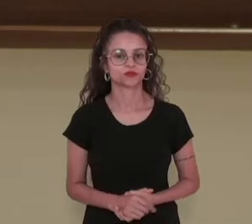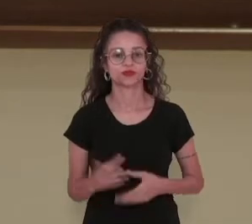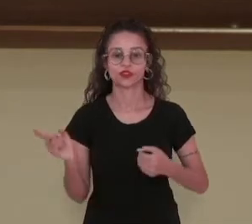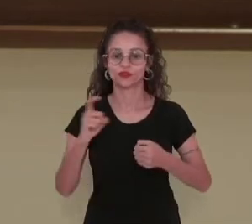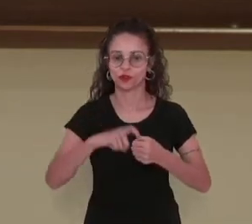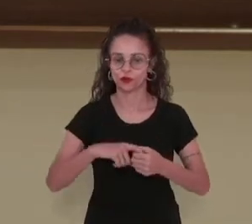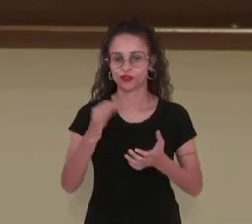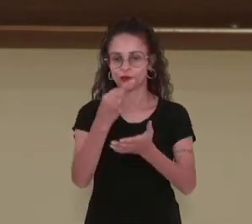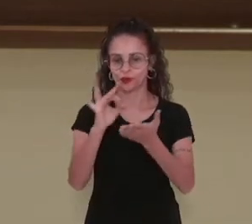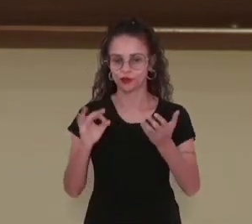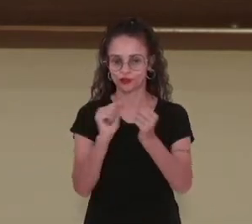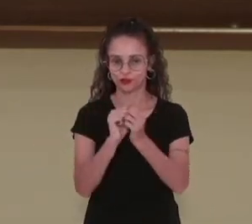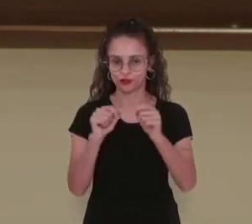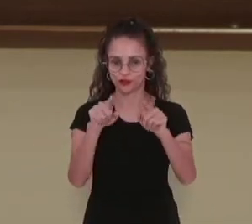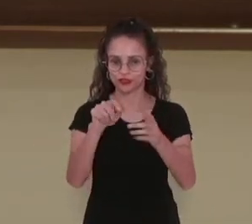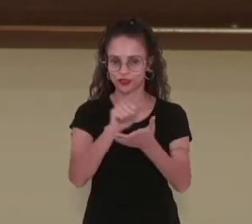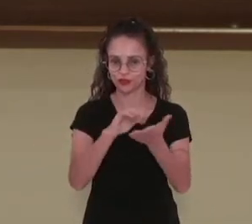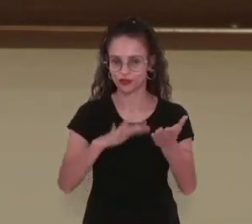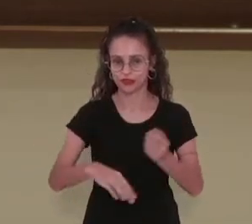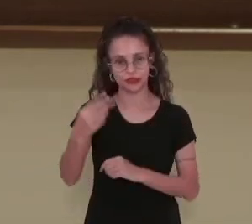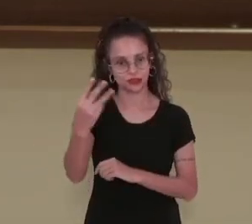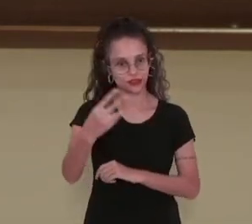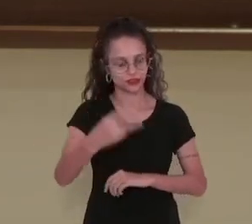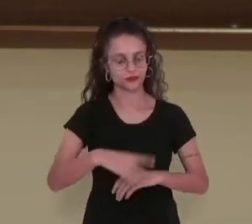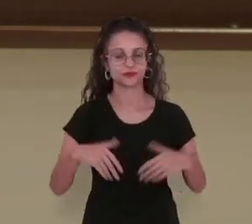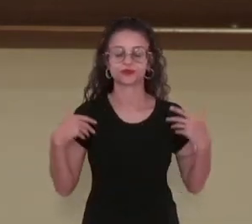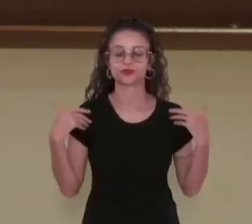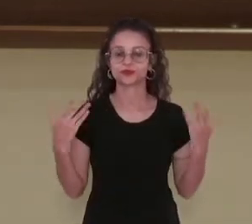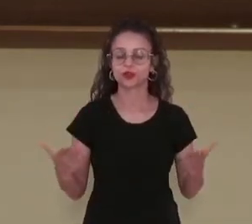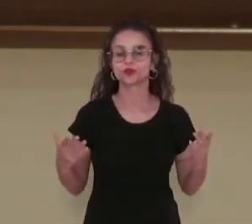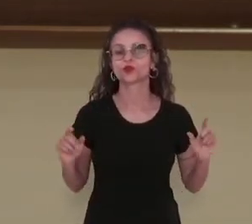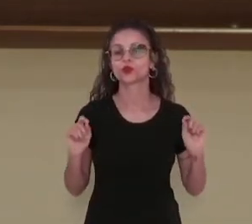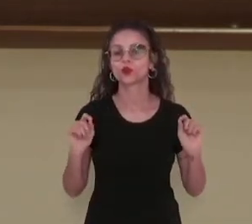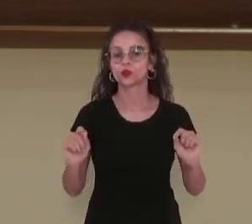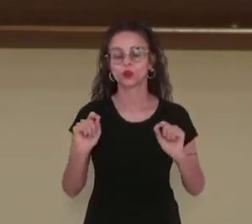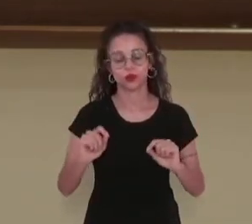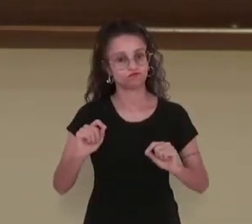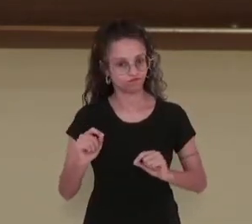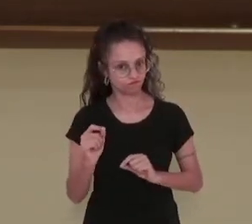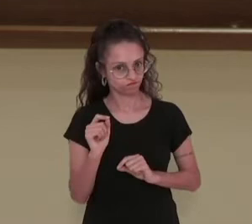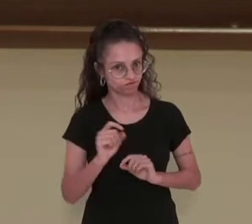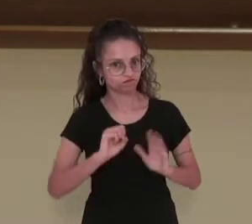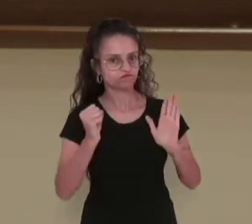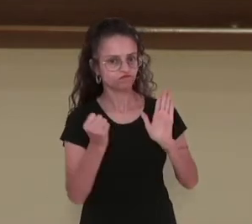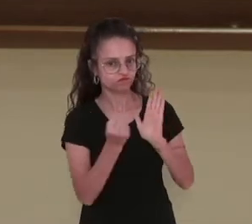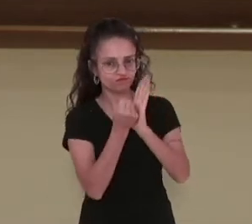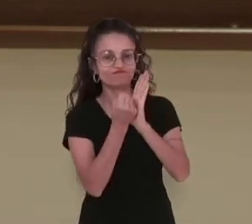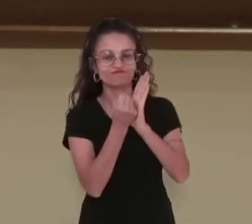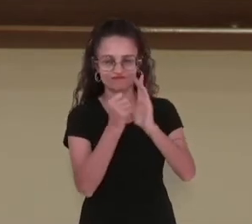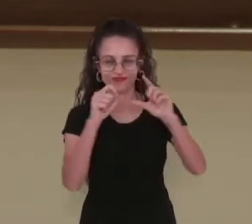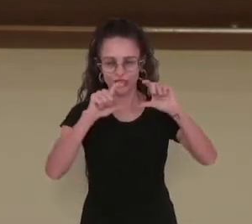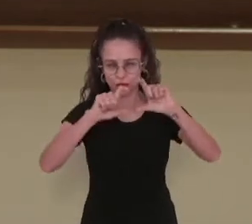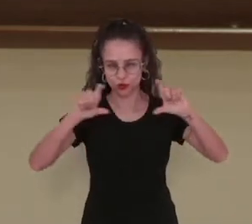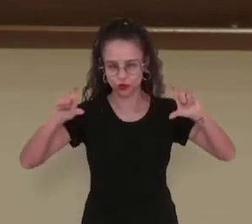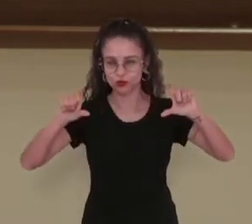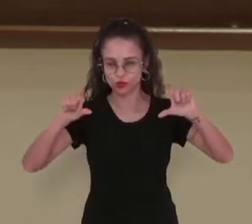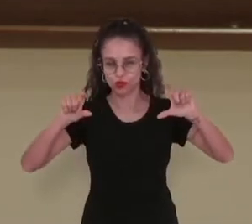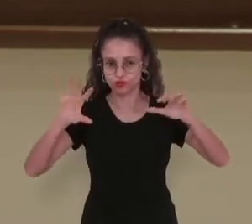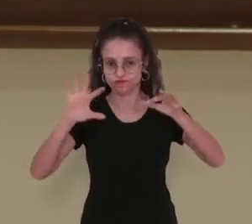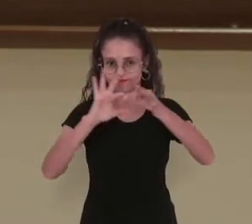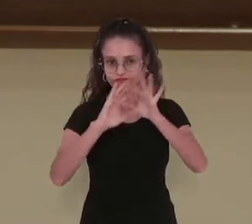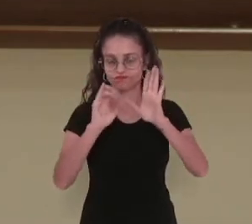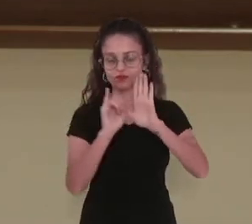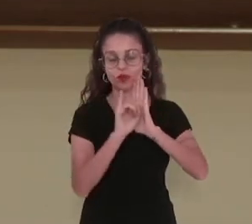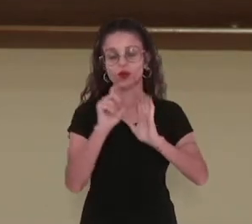Voltei, gabaritar contigo a atividade 3. Então a ideia era criar um slogan. Ao criar um slogan, veja,